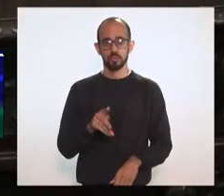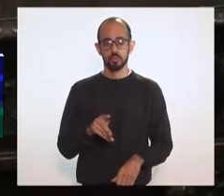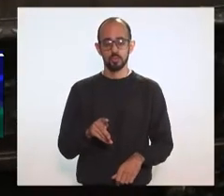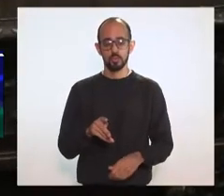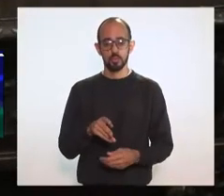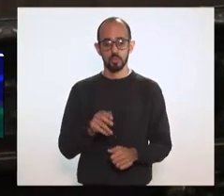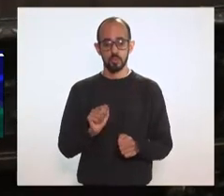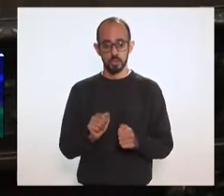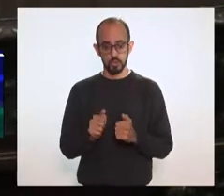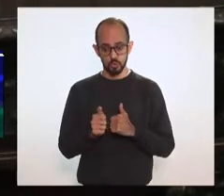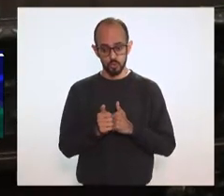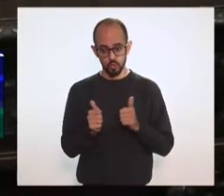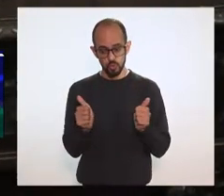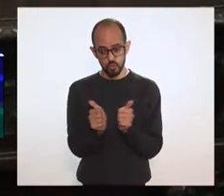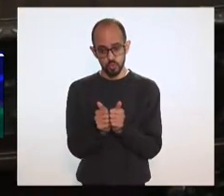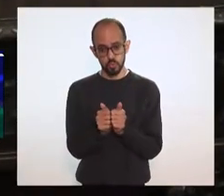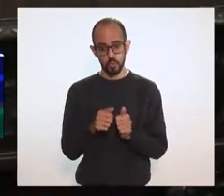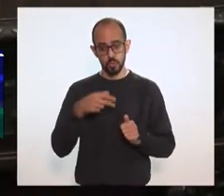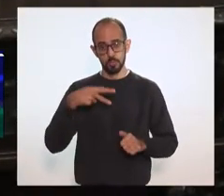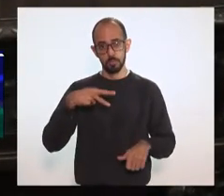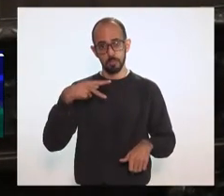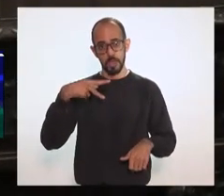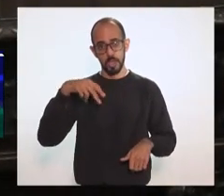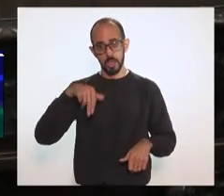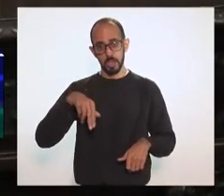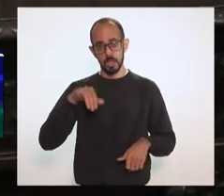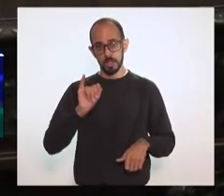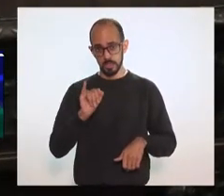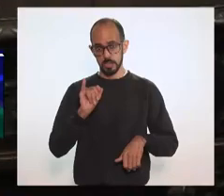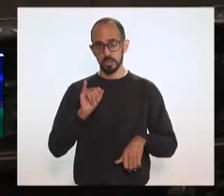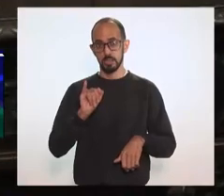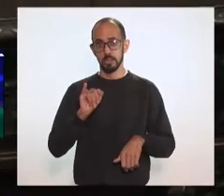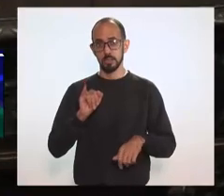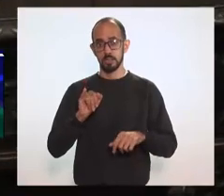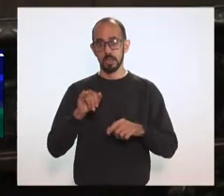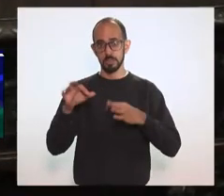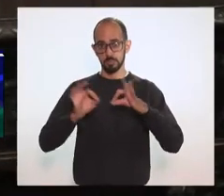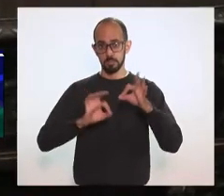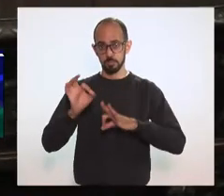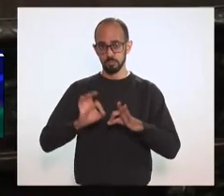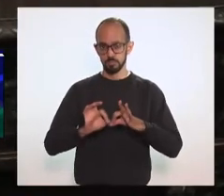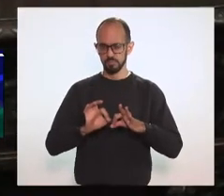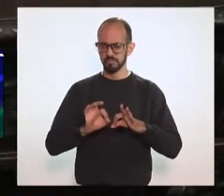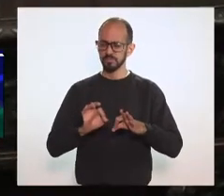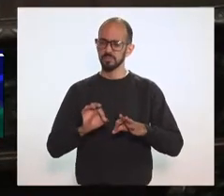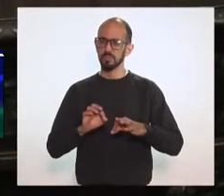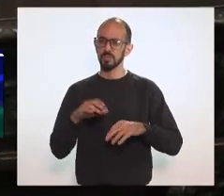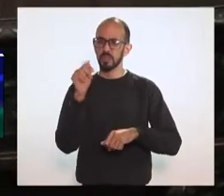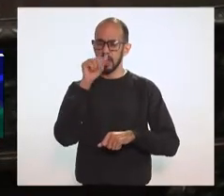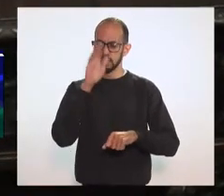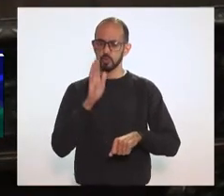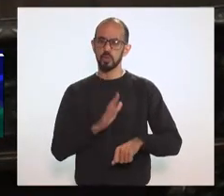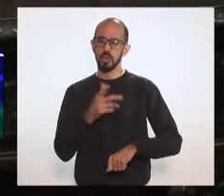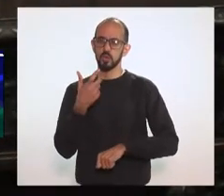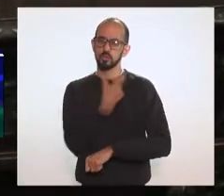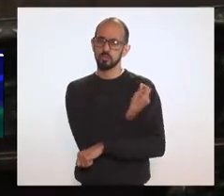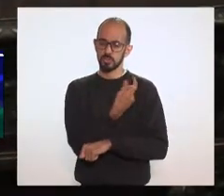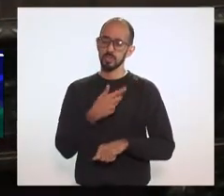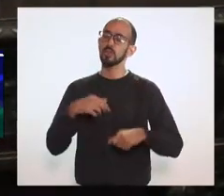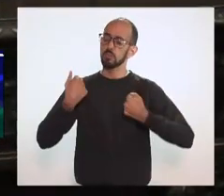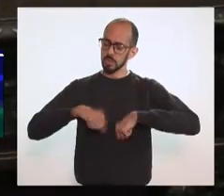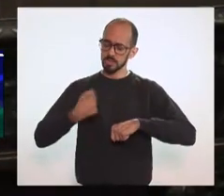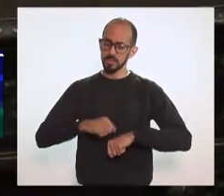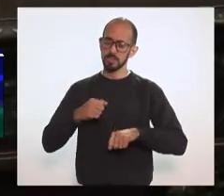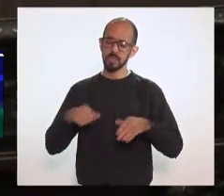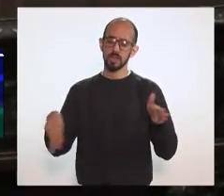fracassado Programa Nacional de Imunização, tenha também, por suas próprias pernas, caminhos próprios, em associação